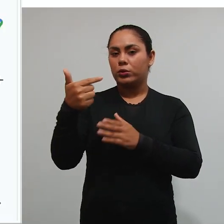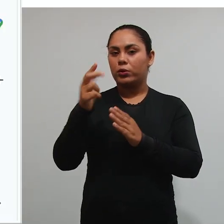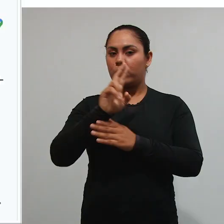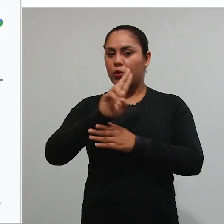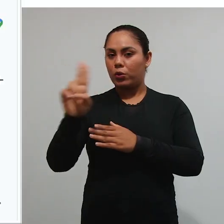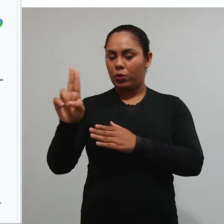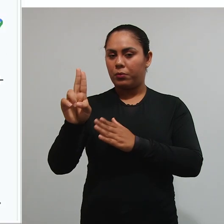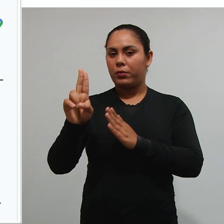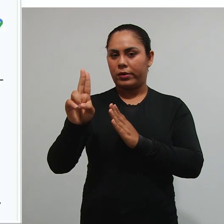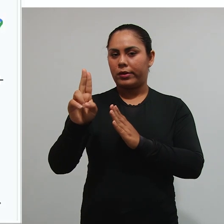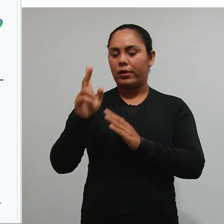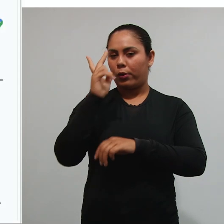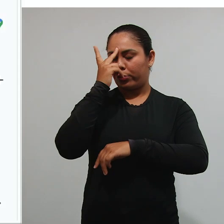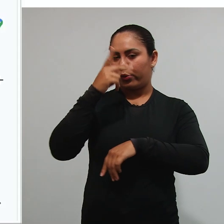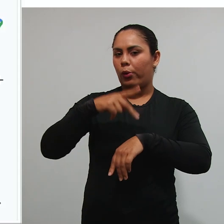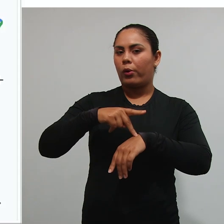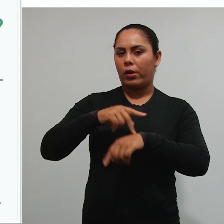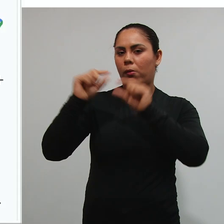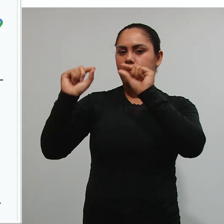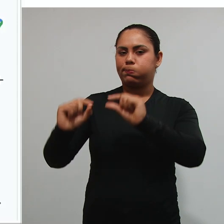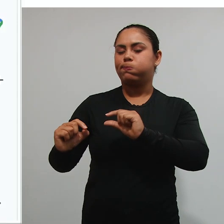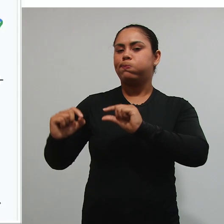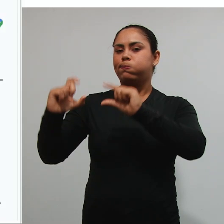autor é maiúsculo. Então,